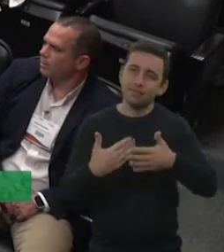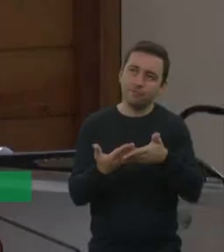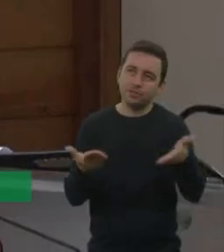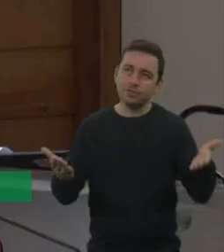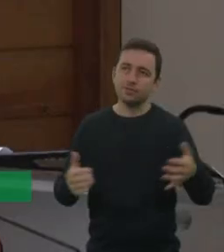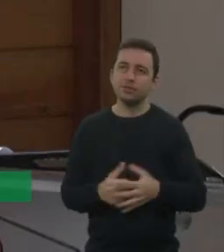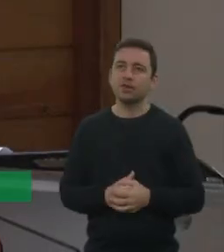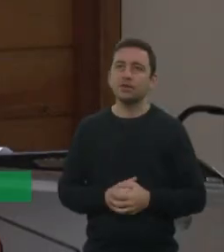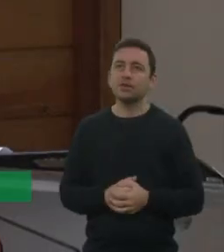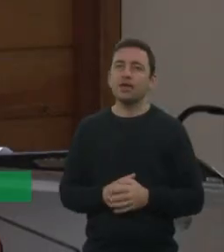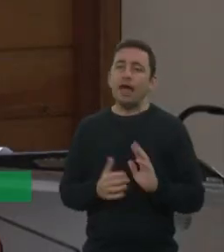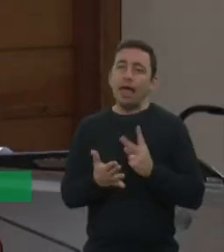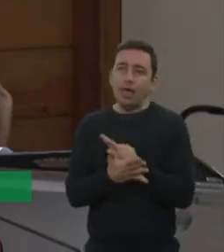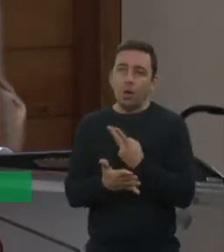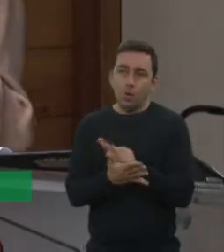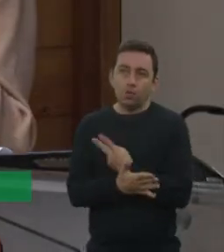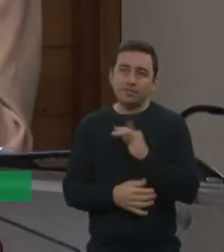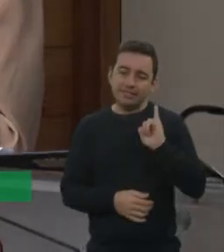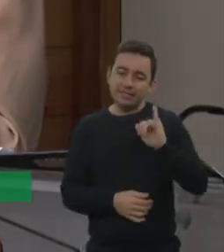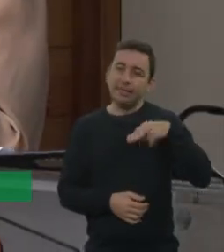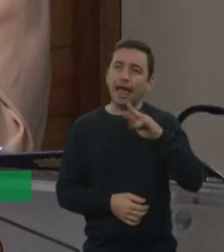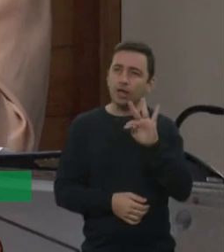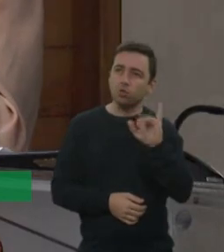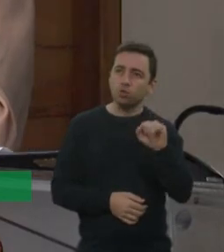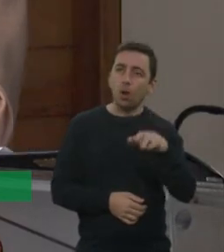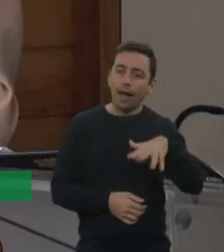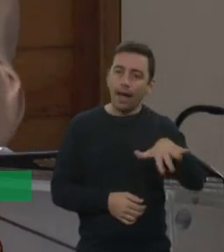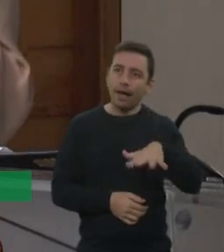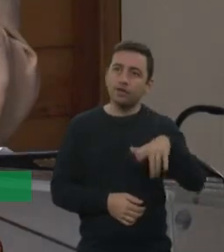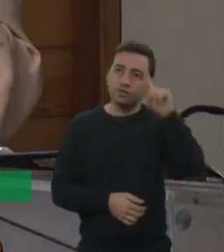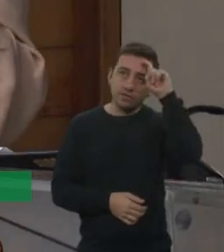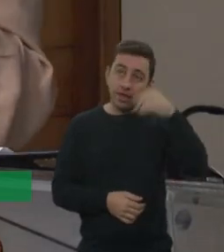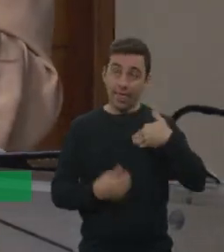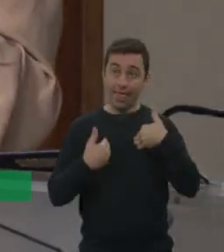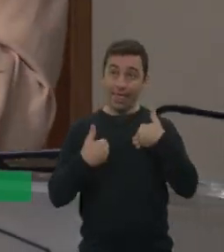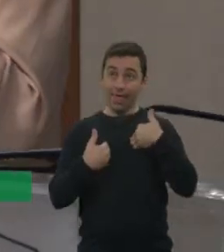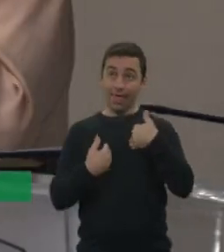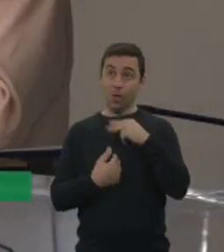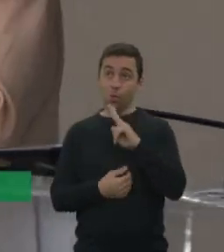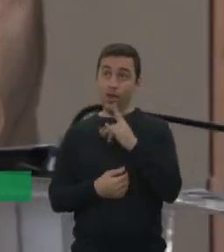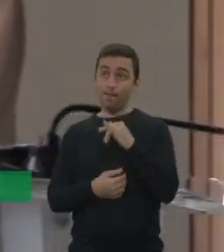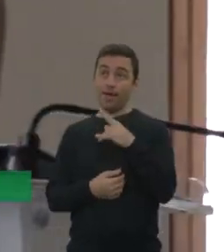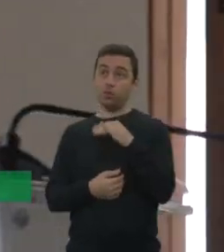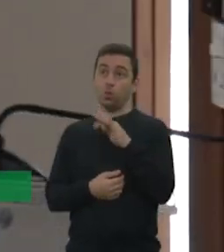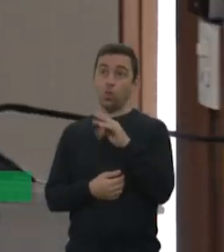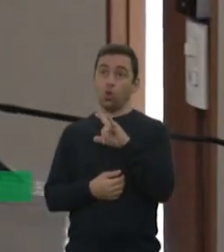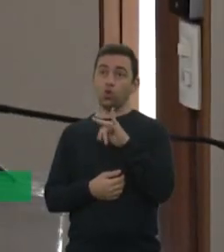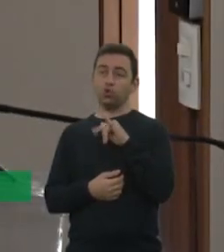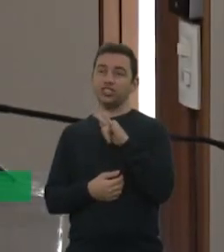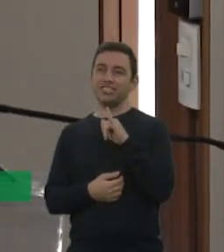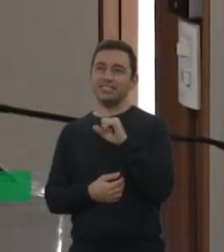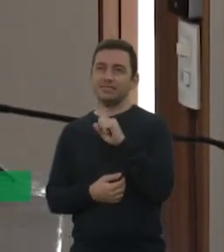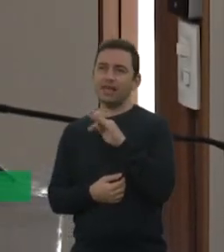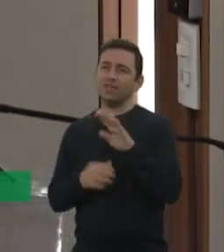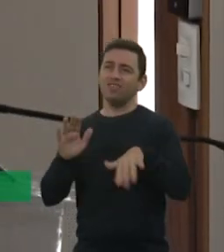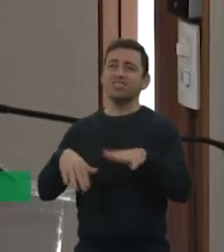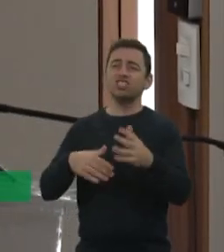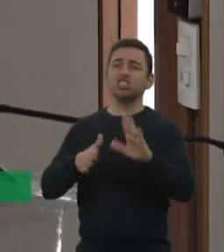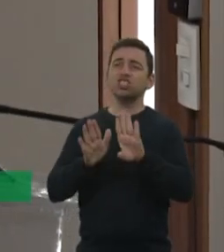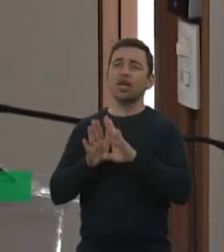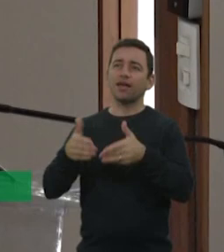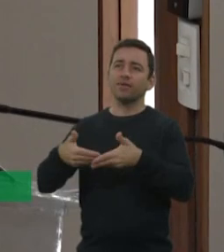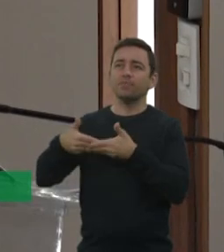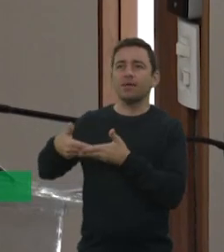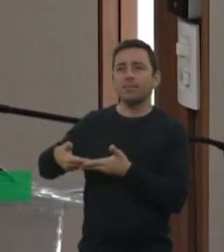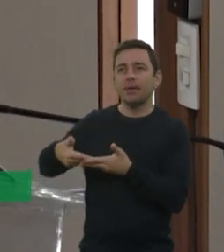Erros inatos é uma área muito difícil, mas como eu sou hepatologista e fiz transplante hepático, chegavam bebezinhos de